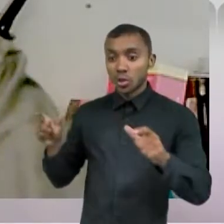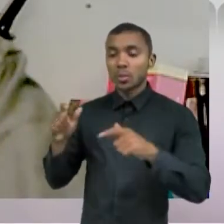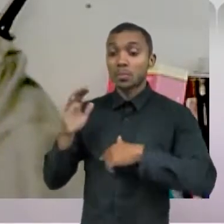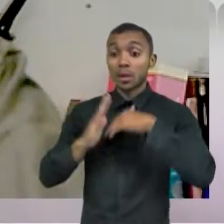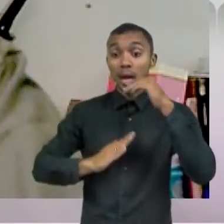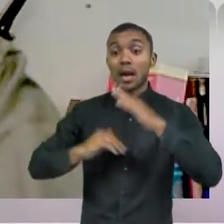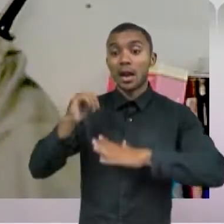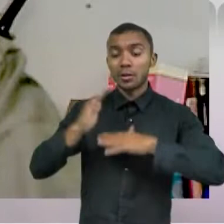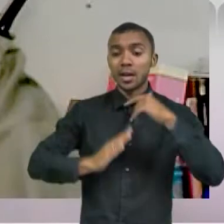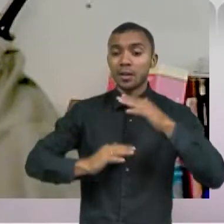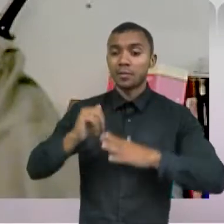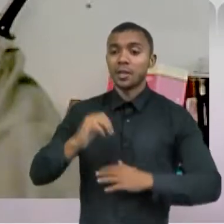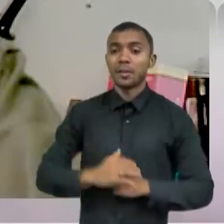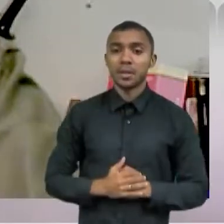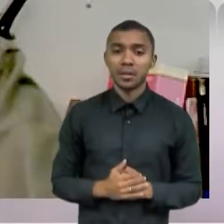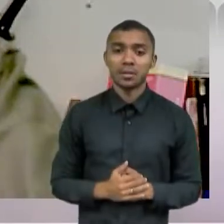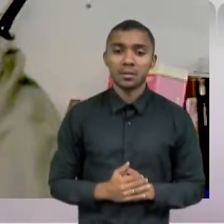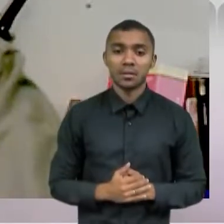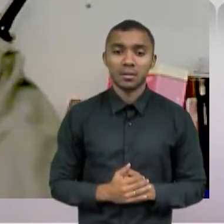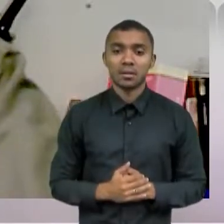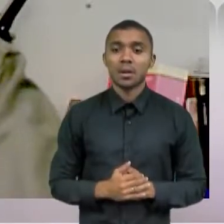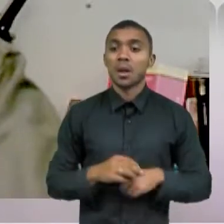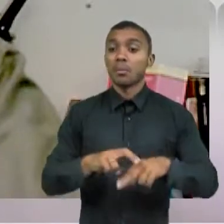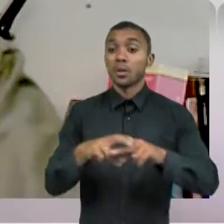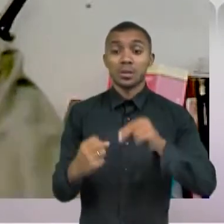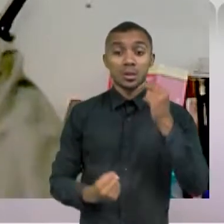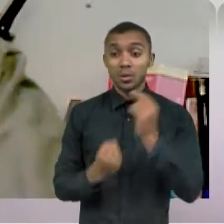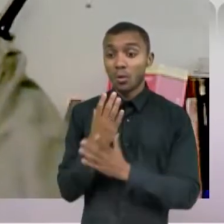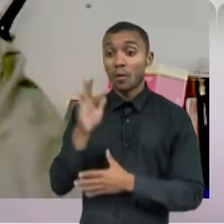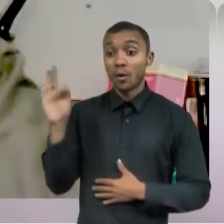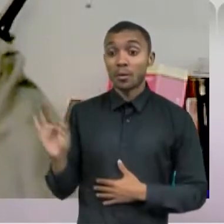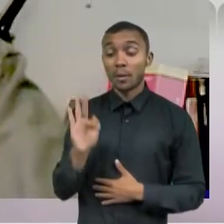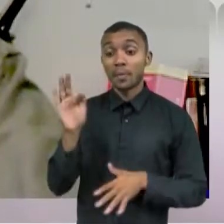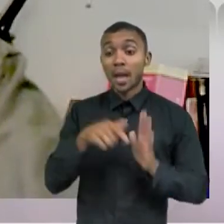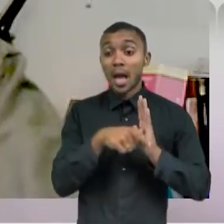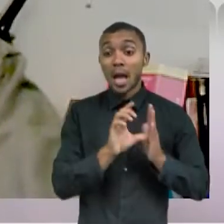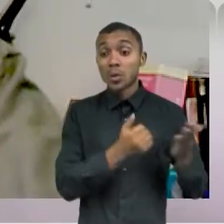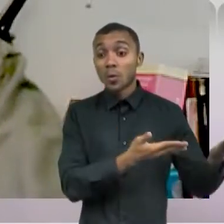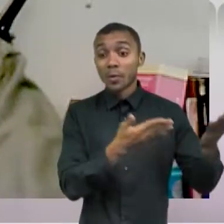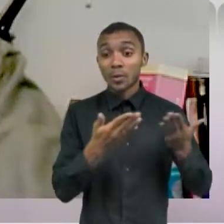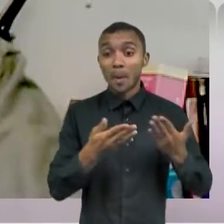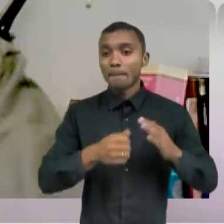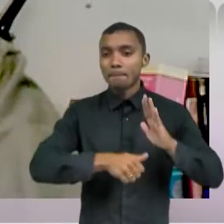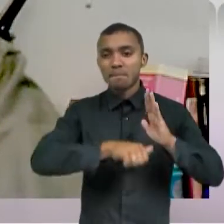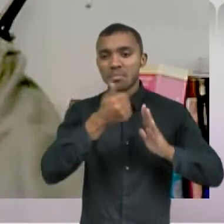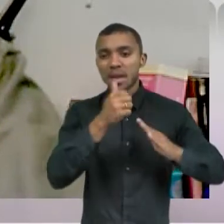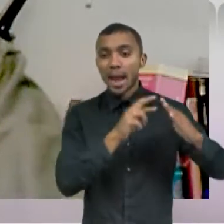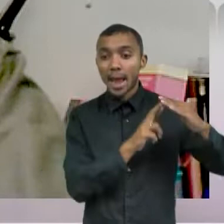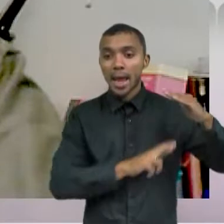qualificados. E aí ele disse: para isso eu preciso montar uma universidade. Quando ele convidou o primeiro reitor